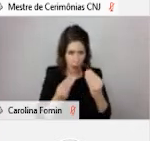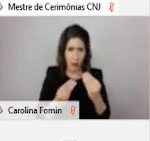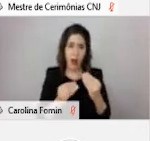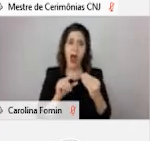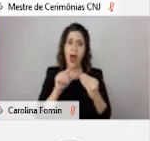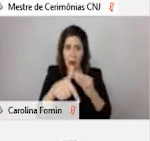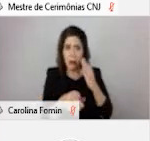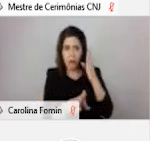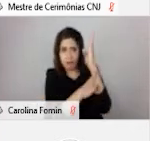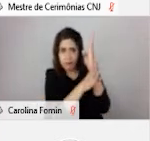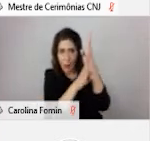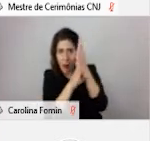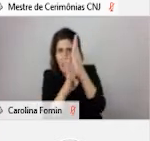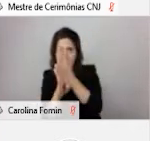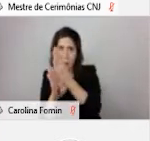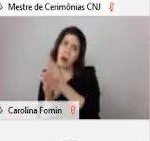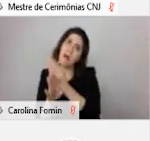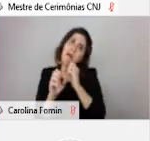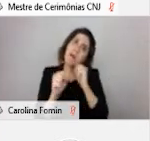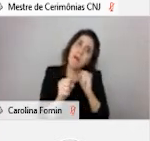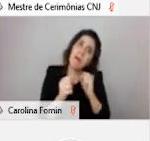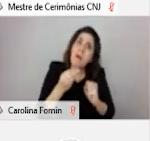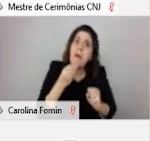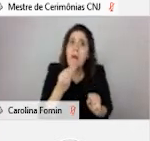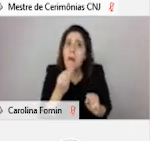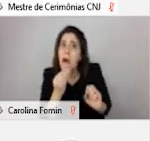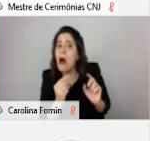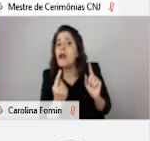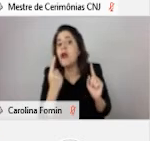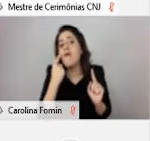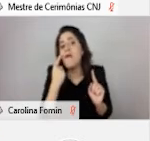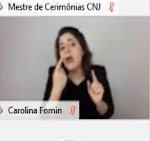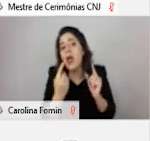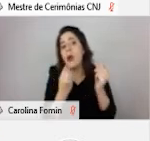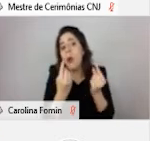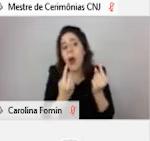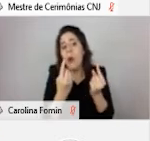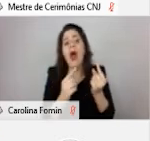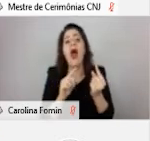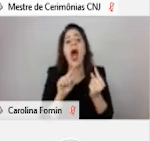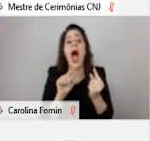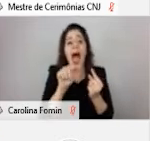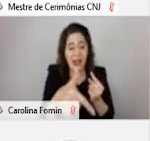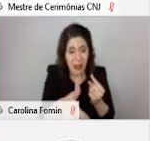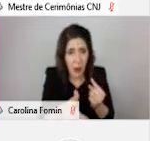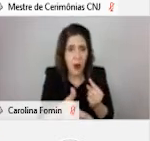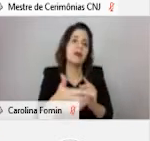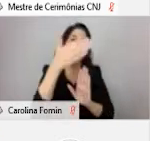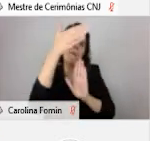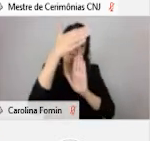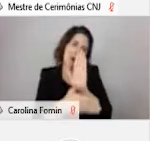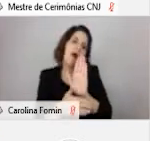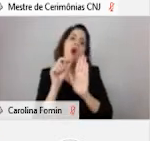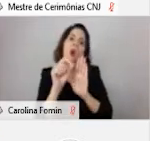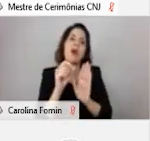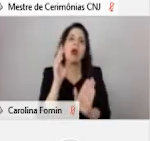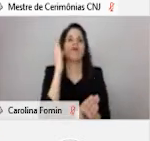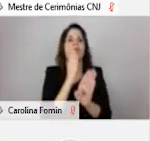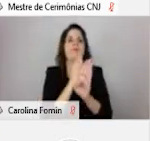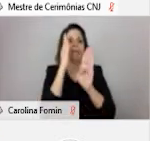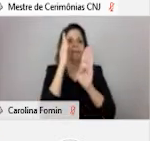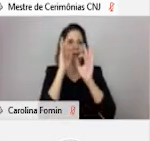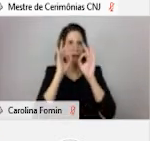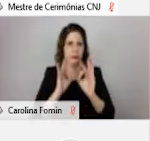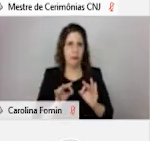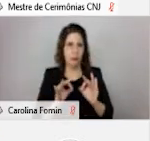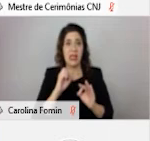finalmente, tipicamente, após uma consulta de retorno, você tem o diagnóstico definitivo. E se esse diagnóstico é passível de um tratamento, a